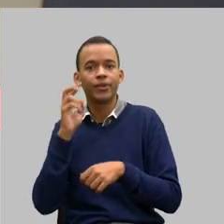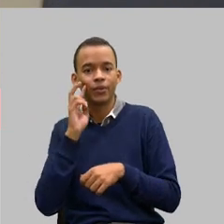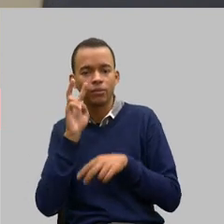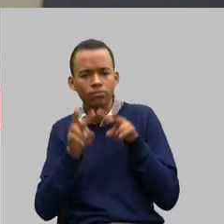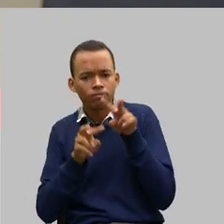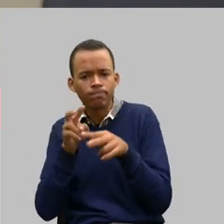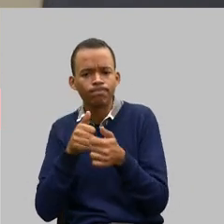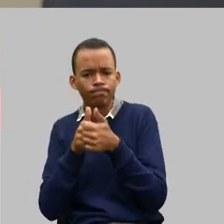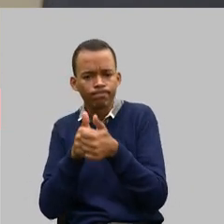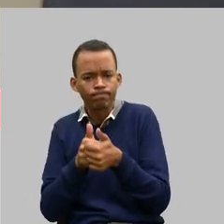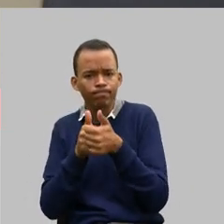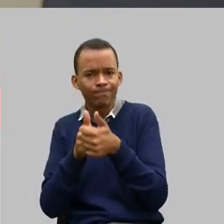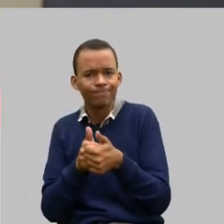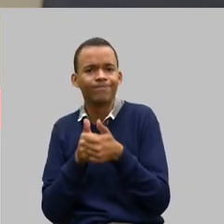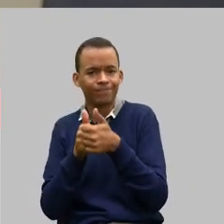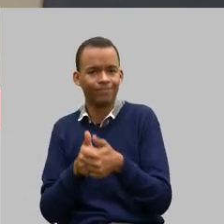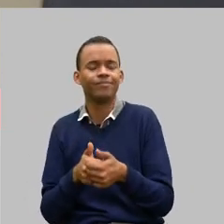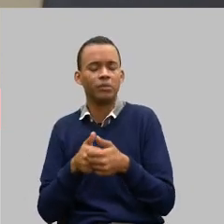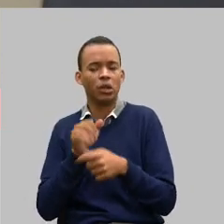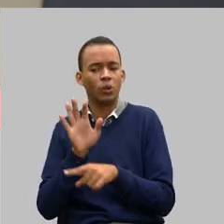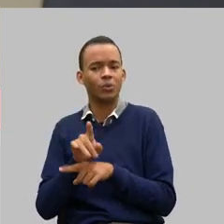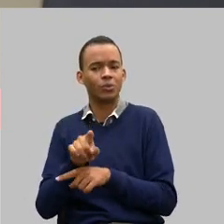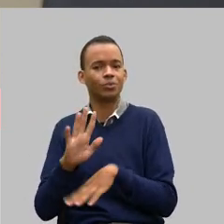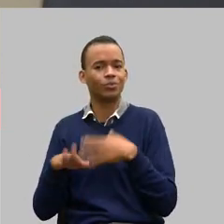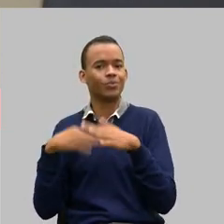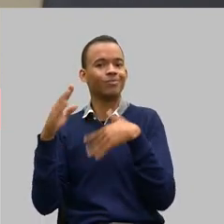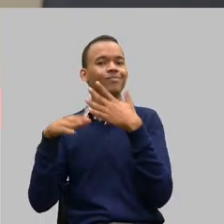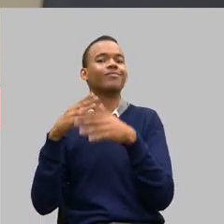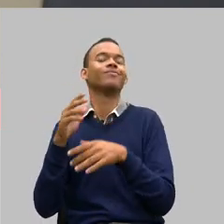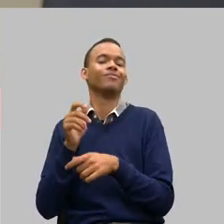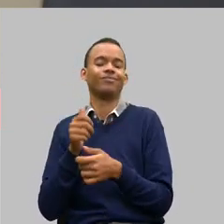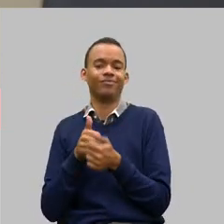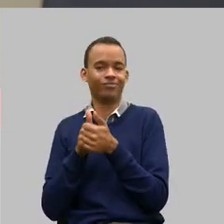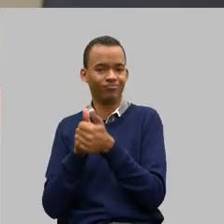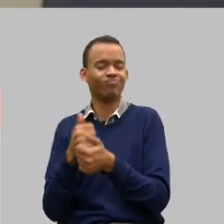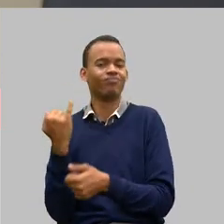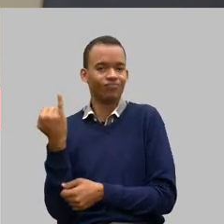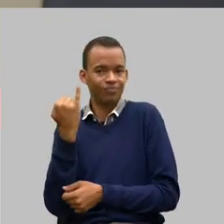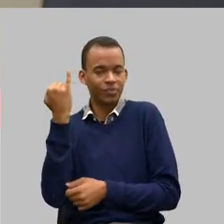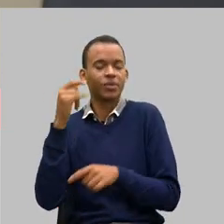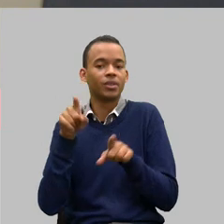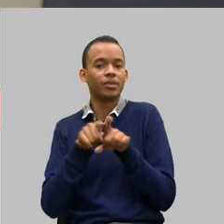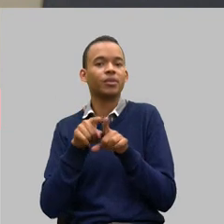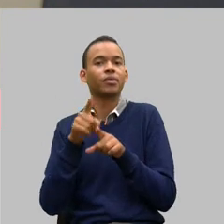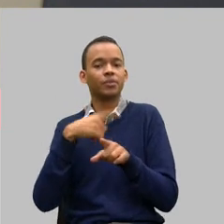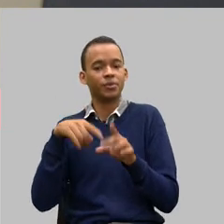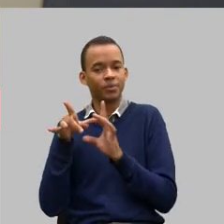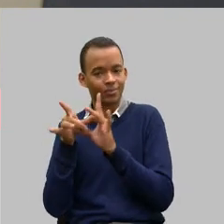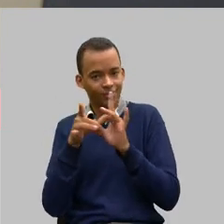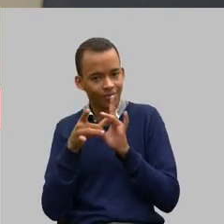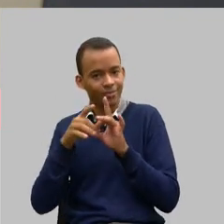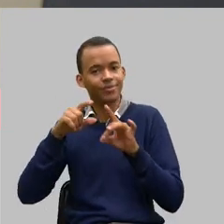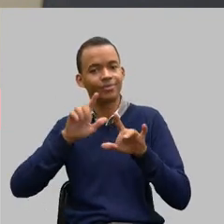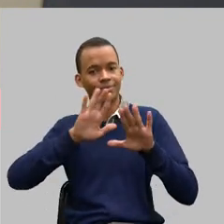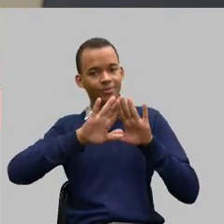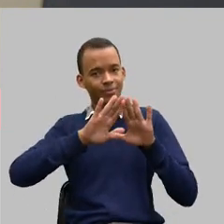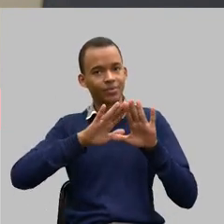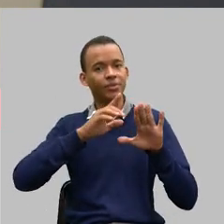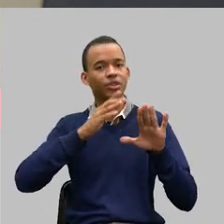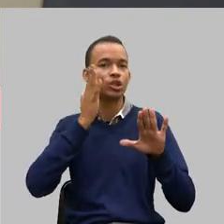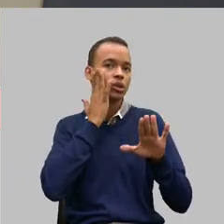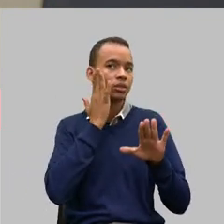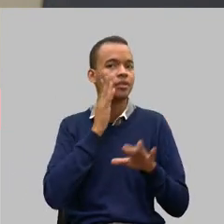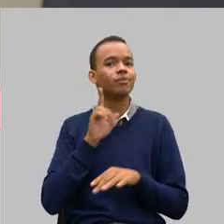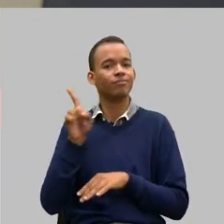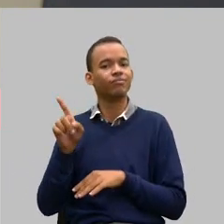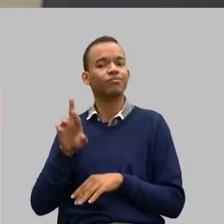acompanhando né e e e e e e ajudando então assim acho que é unanimidade aqui nessa casa aqui né o tanto que o Rodrigo